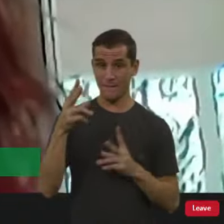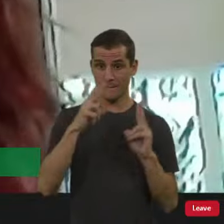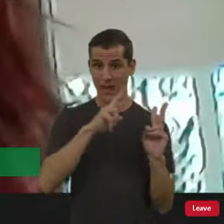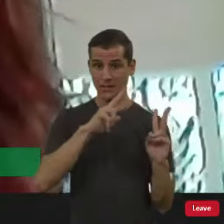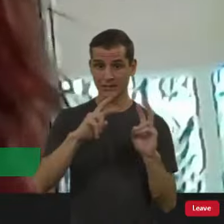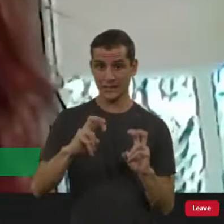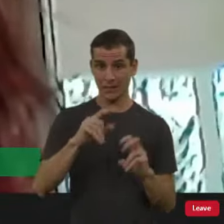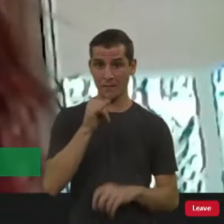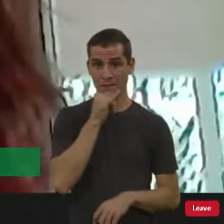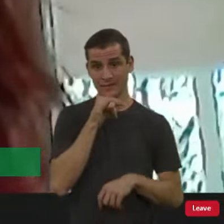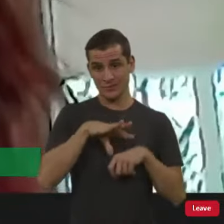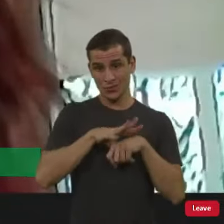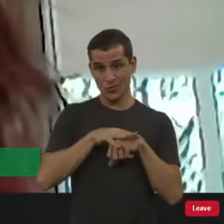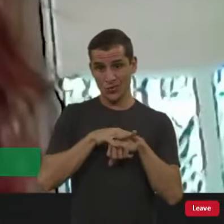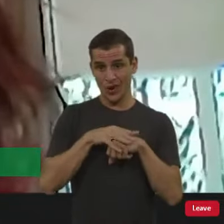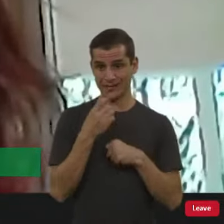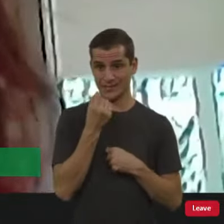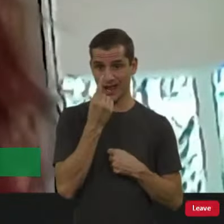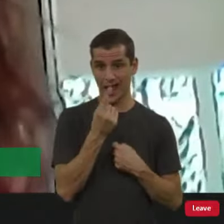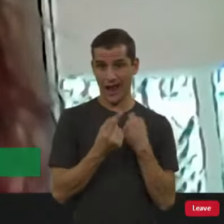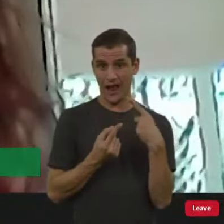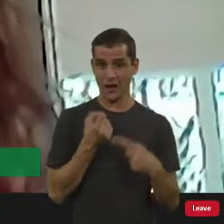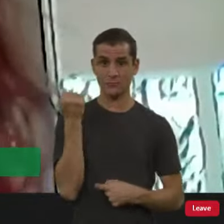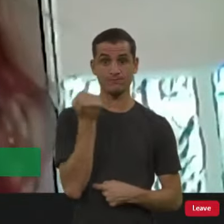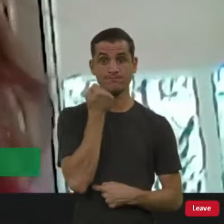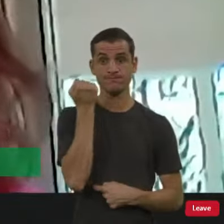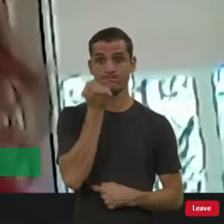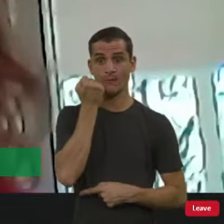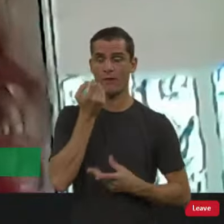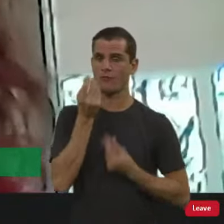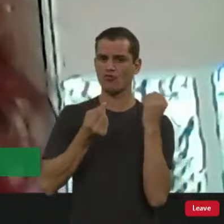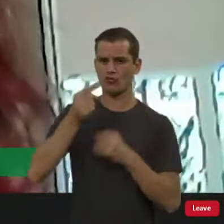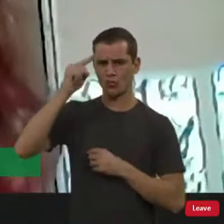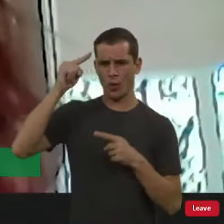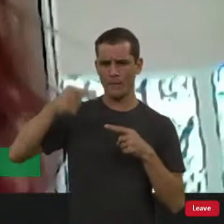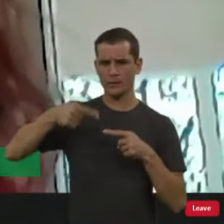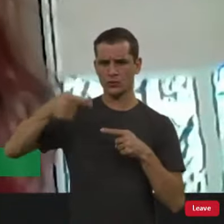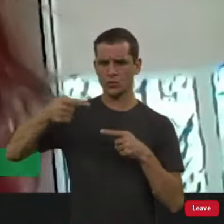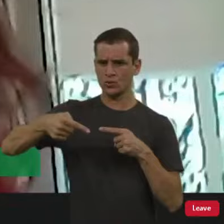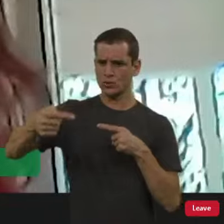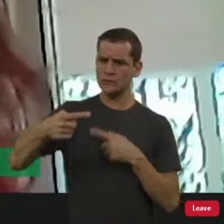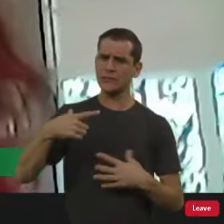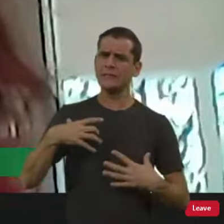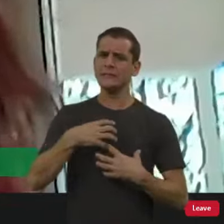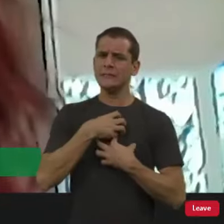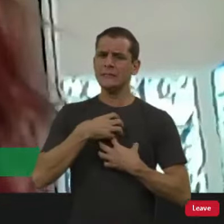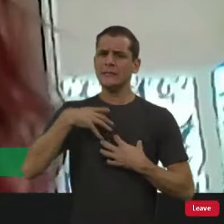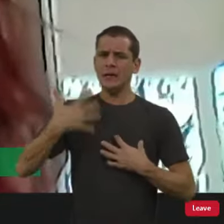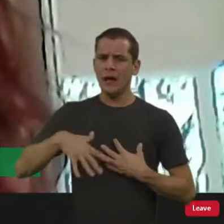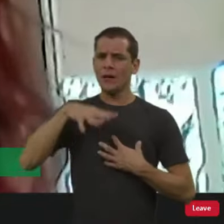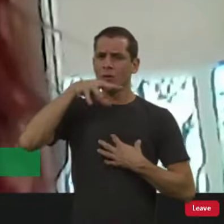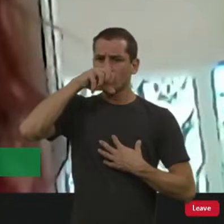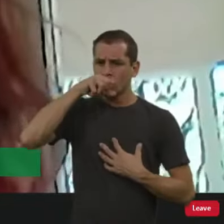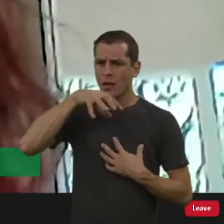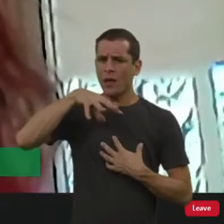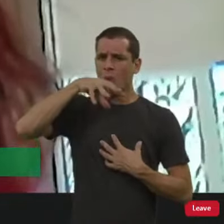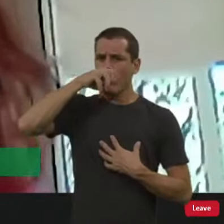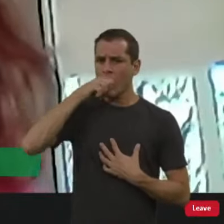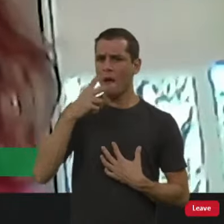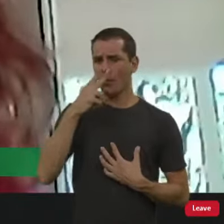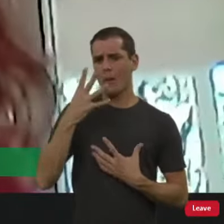uma doença rara, grave, que limita o seu cotidiano, que te deixa com falta de ar, que afeta a sua qualidade de